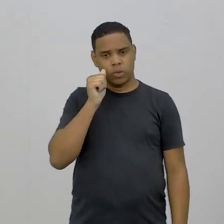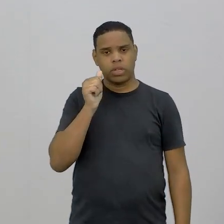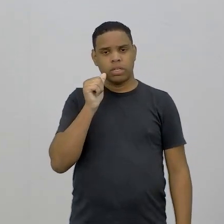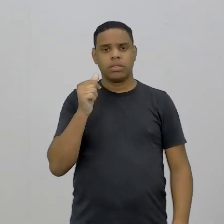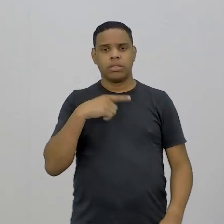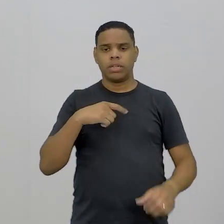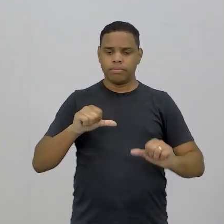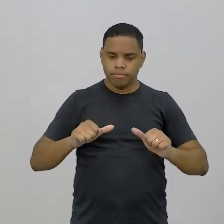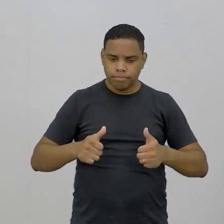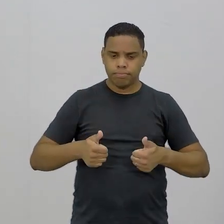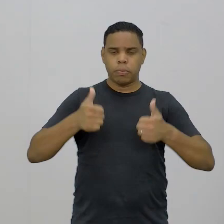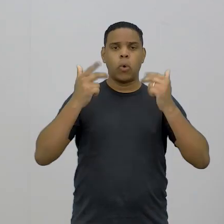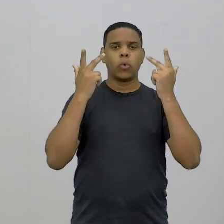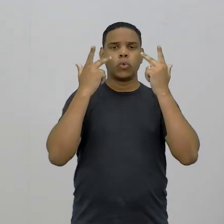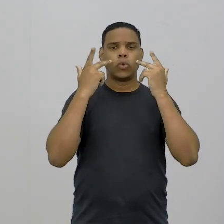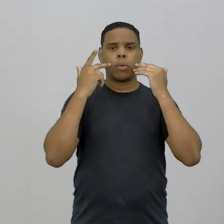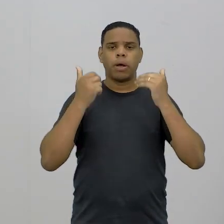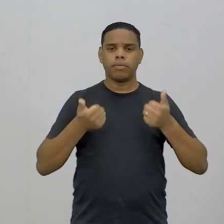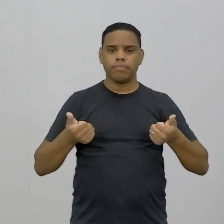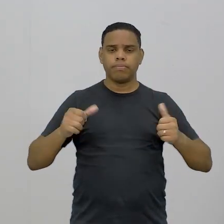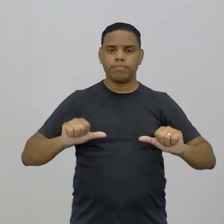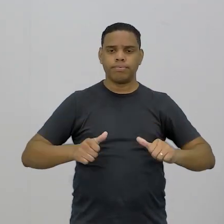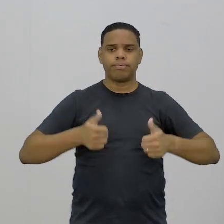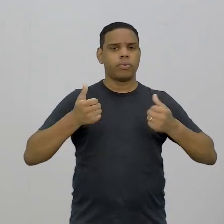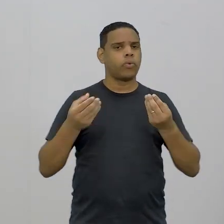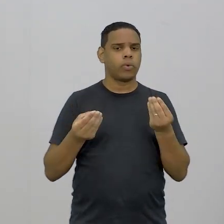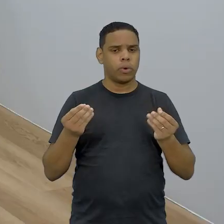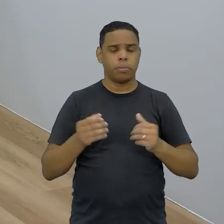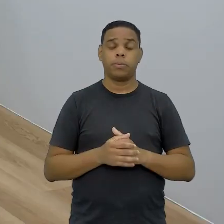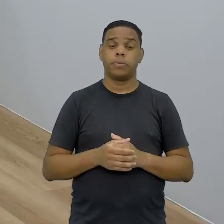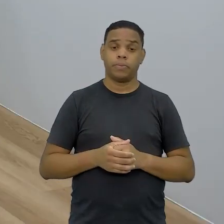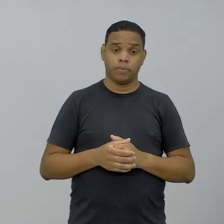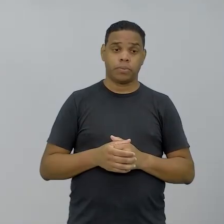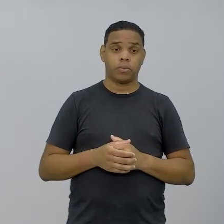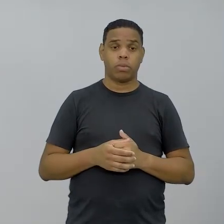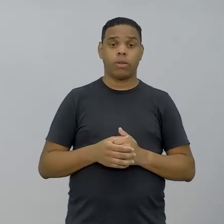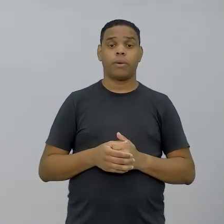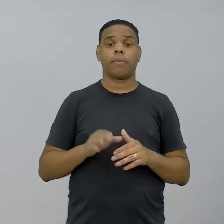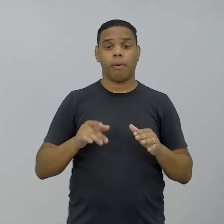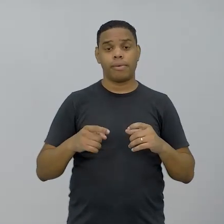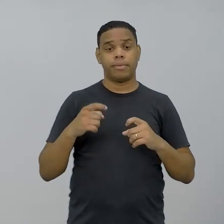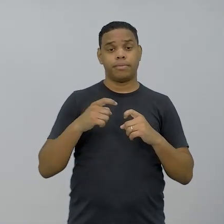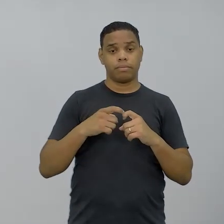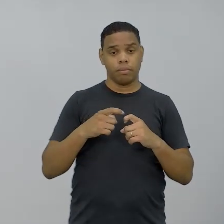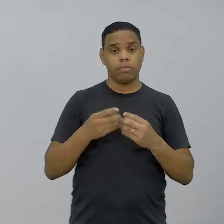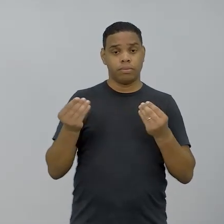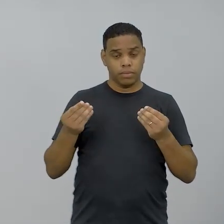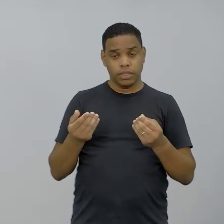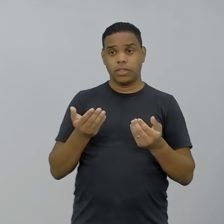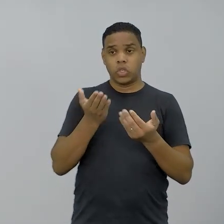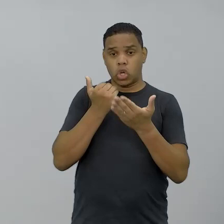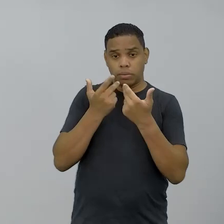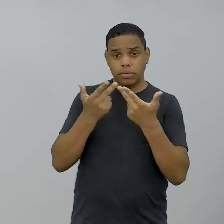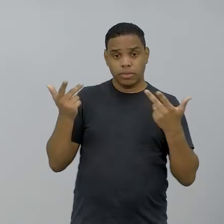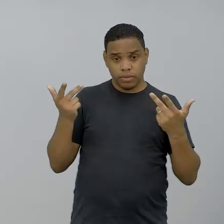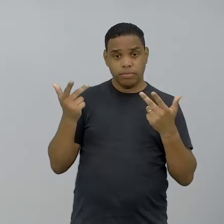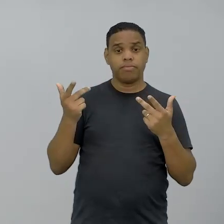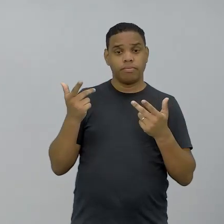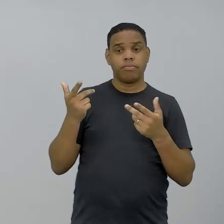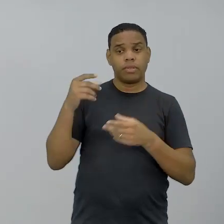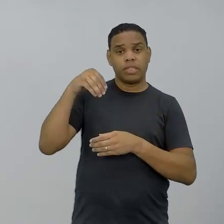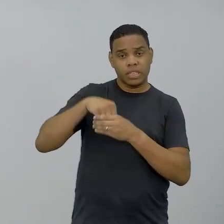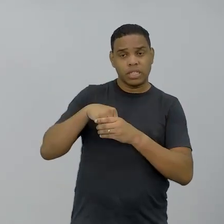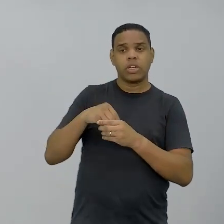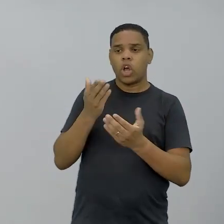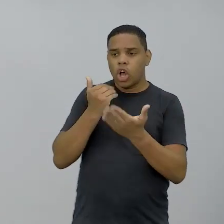retorne aos seus índices normais aí de ferro, hein? Bom, provavelmente a médica vai passar uma dietinha para ela com alimentos ricos em